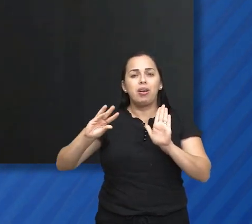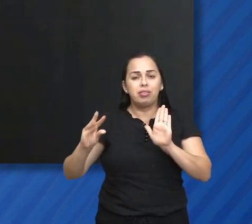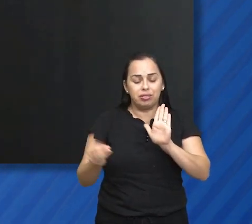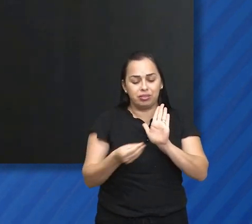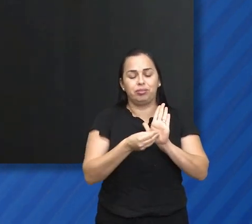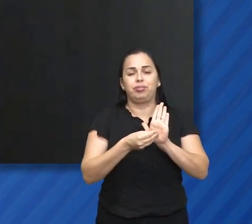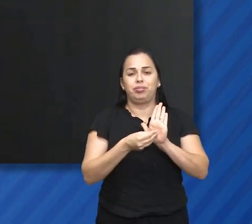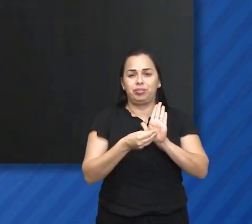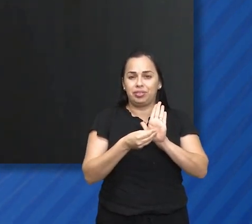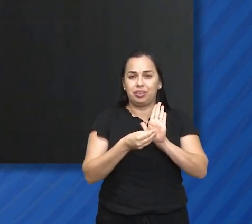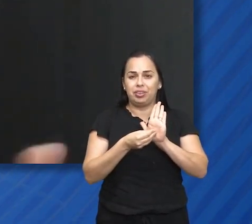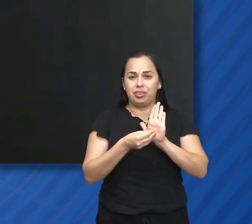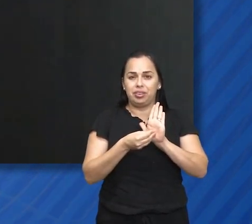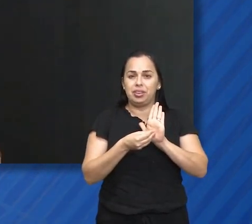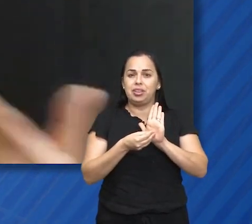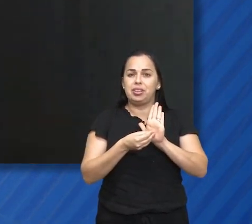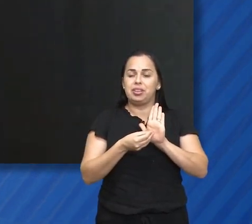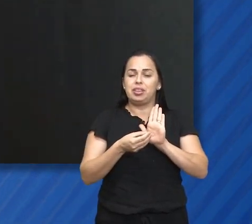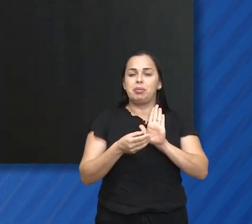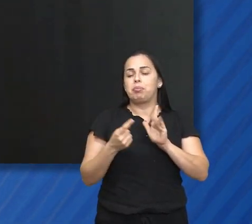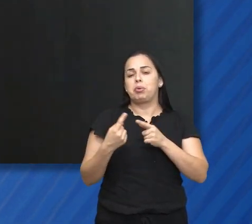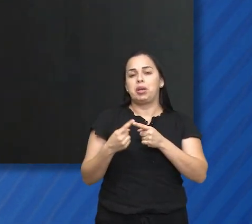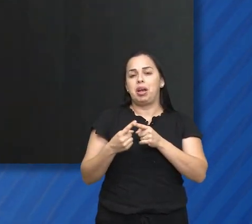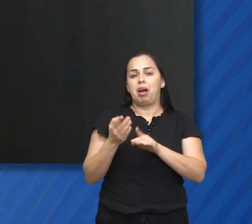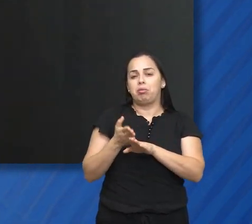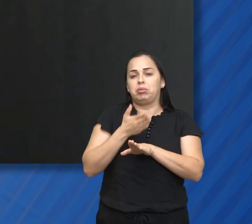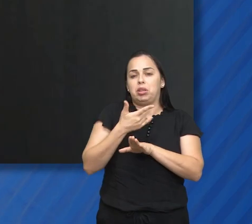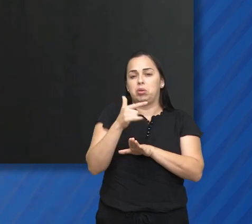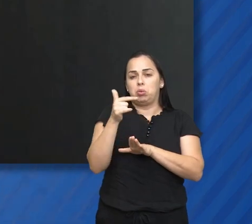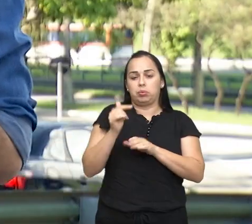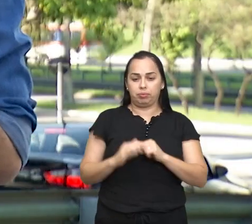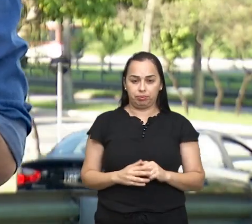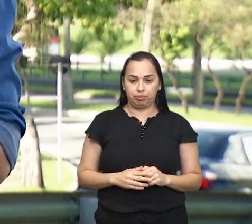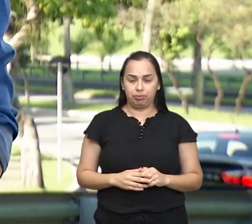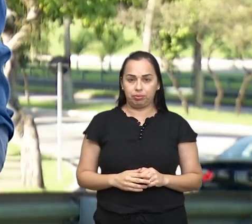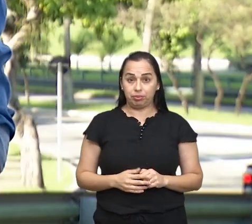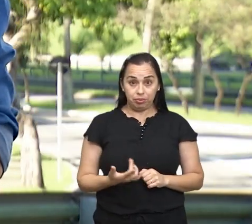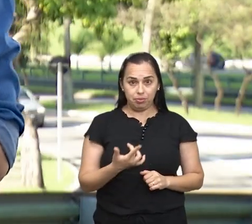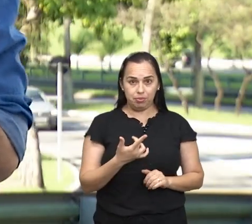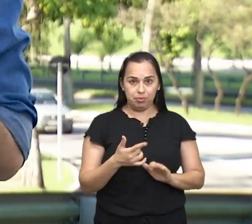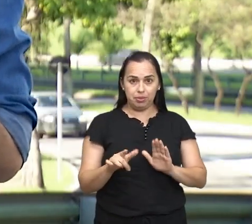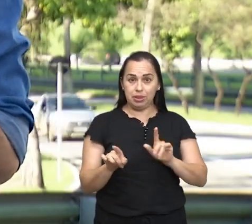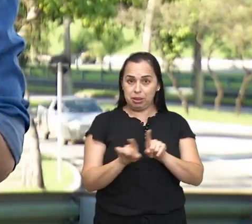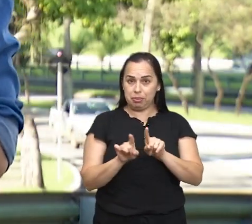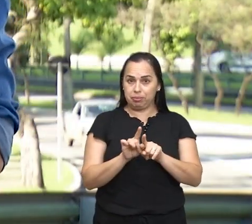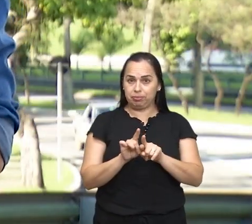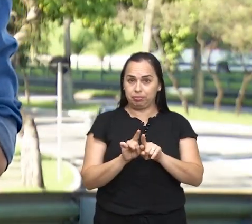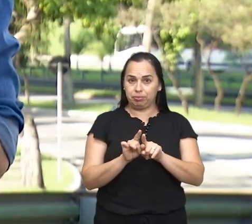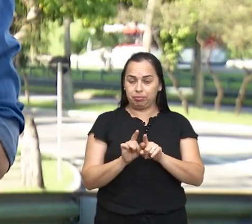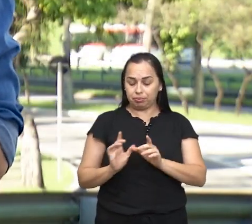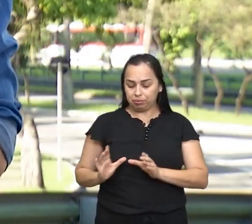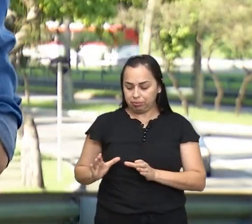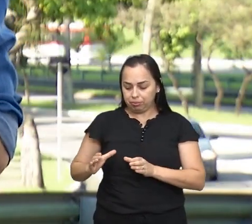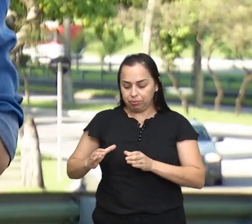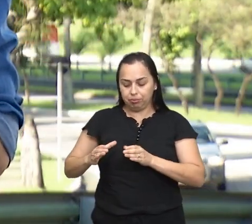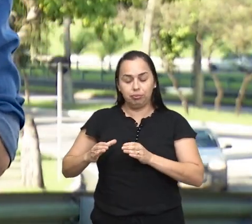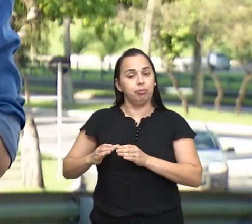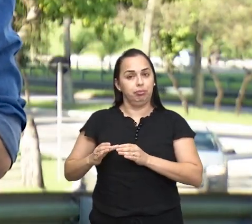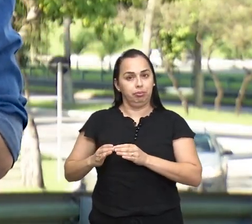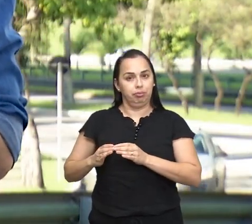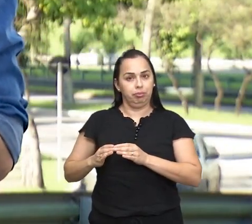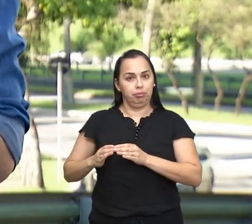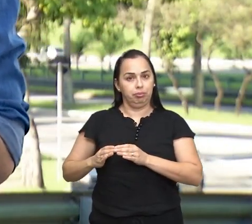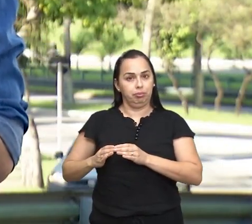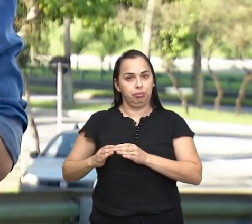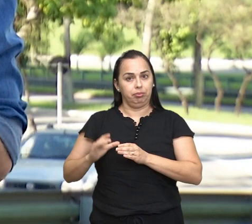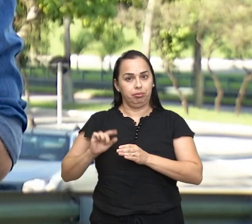a possibilidade de cobertura de medicamentos que não estão previstos no rol da ANS. Outra mudança é a criação de uma comissão que vai assessorar a